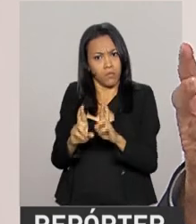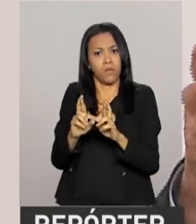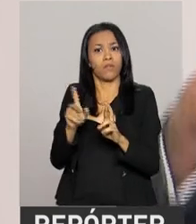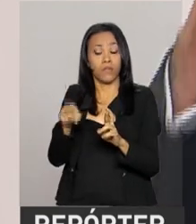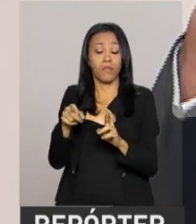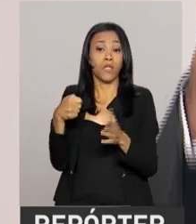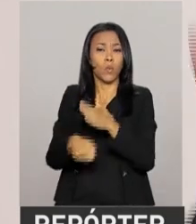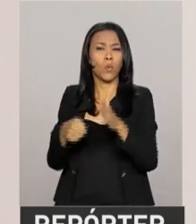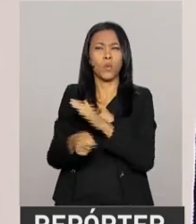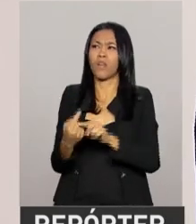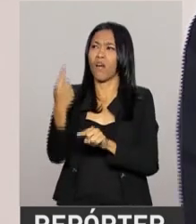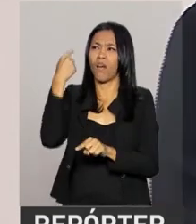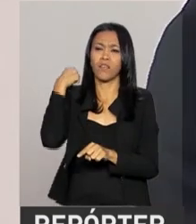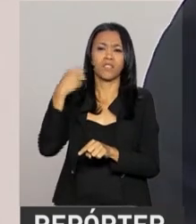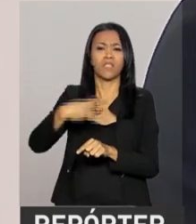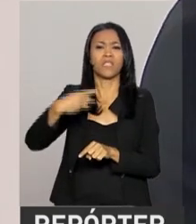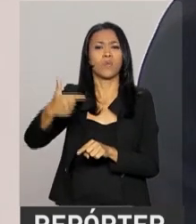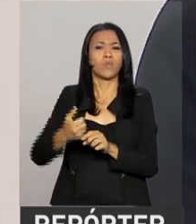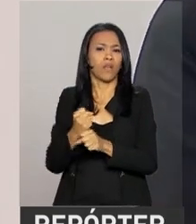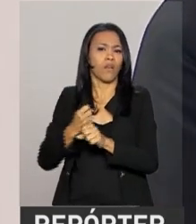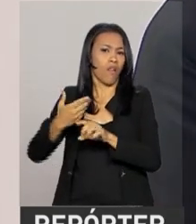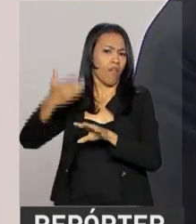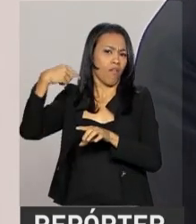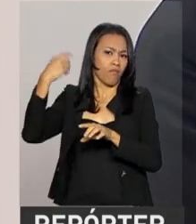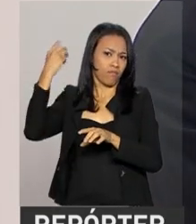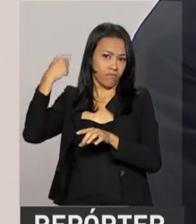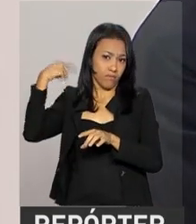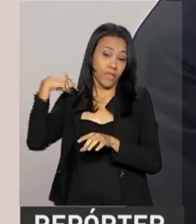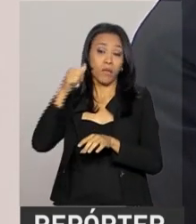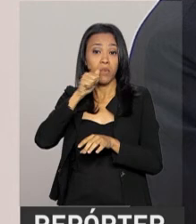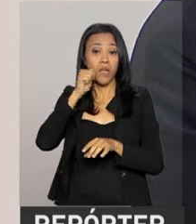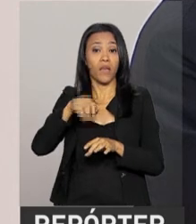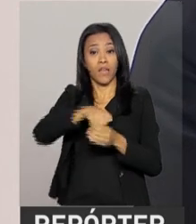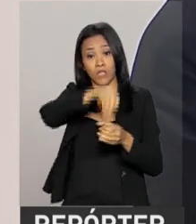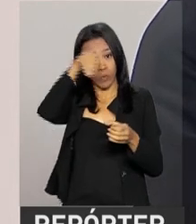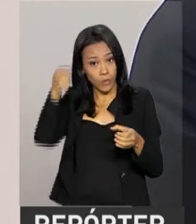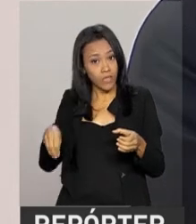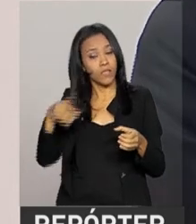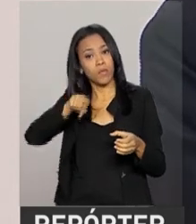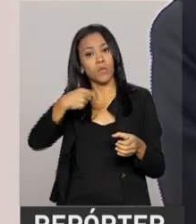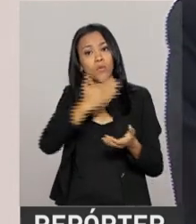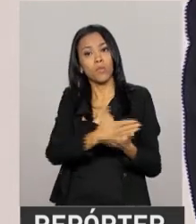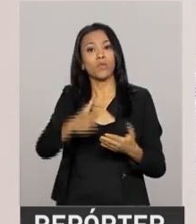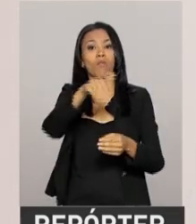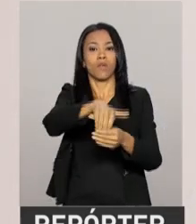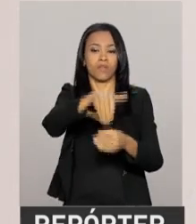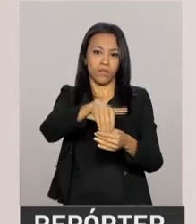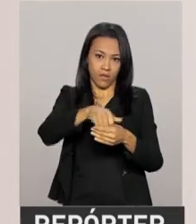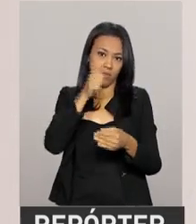muito tempo vem lá de 32 quando a mulher que era escolhida cidadania começou a votar e escolher portanto